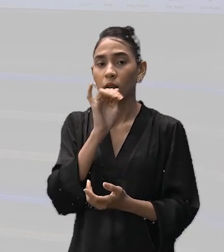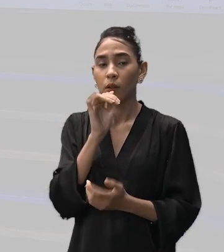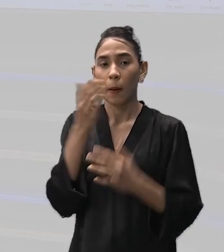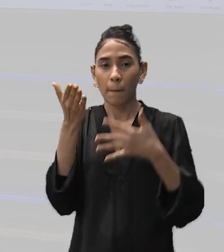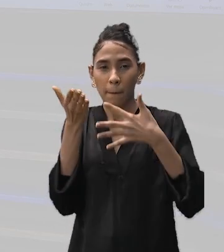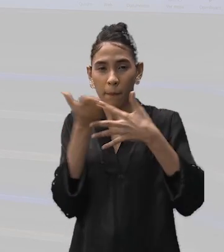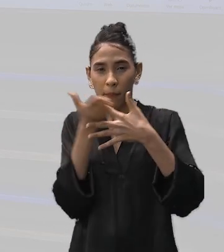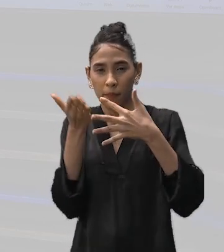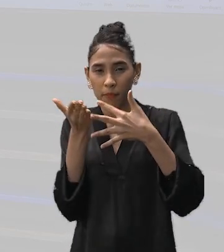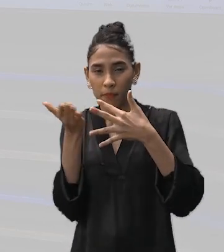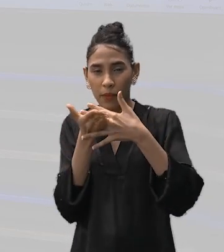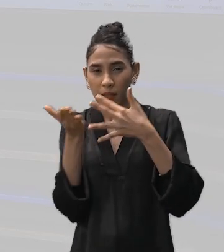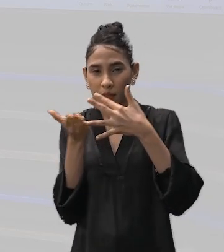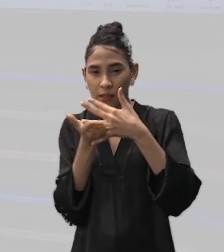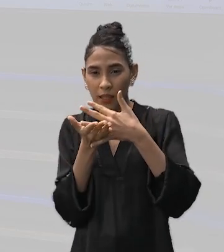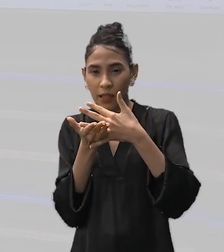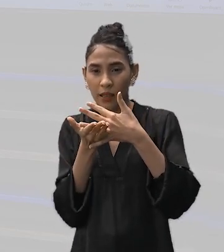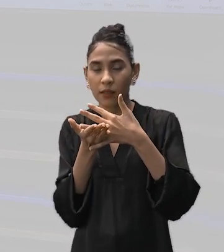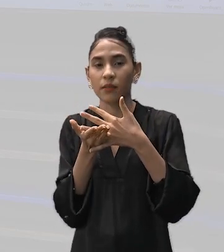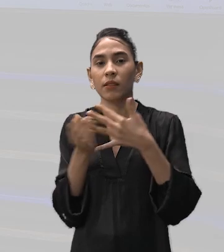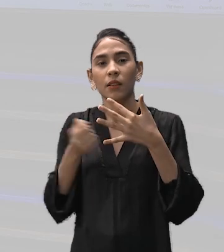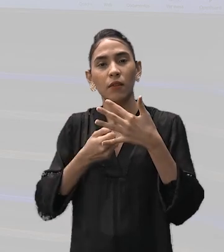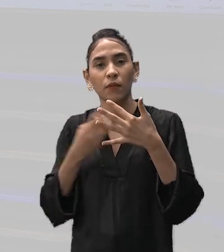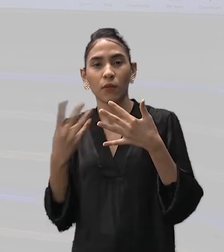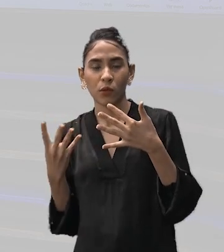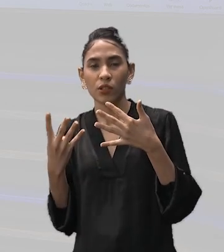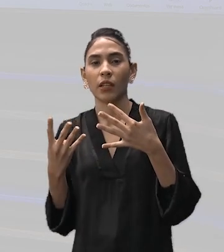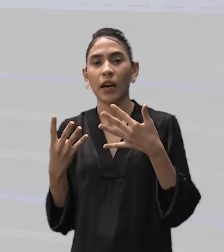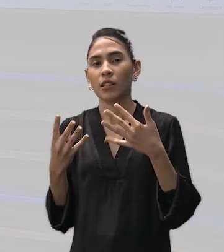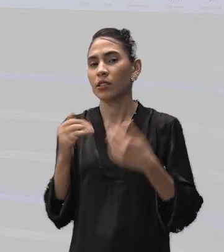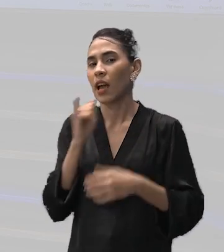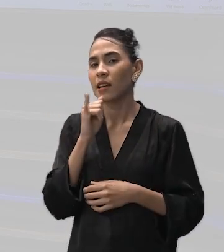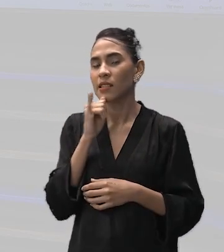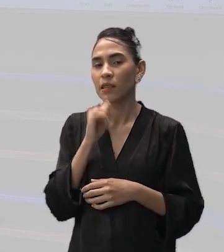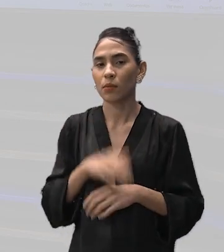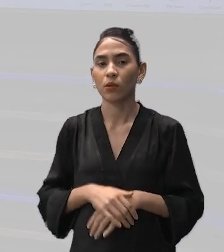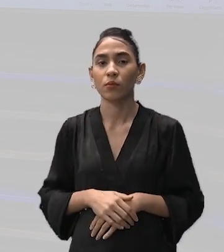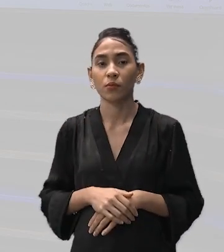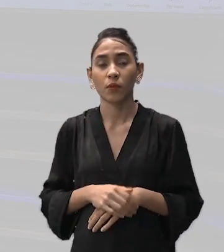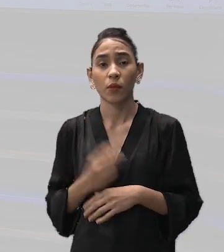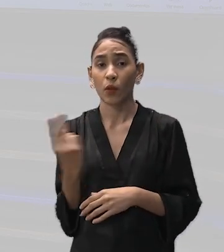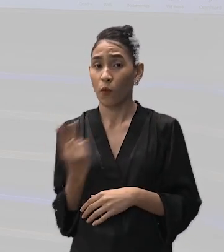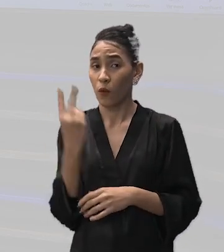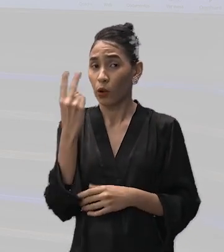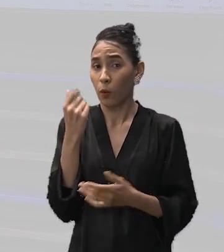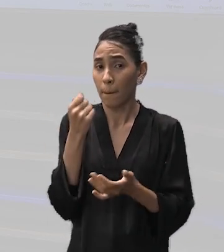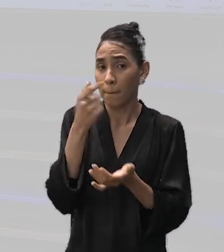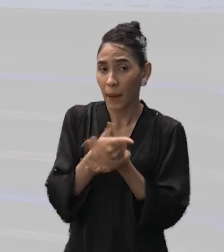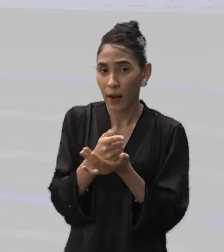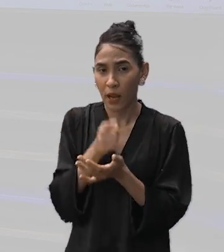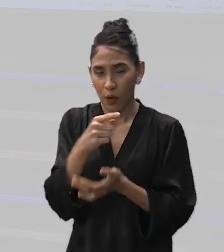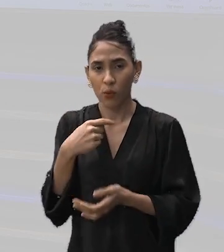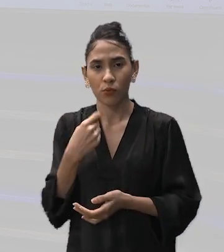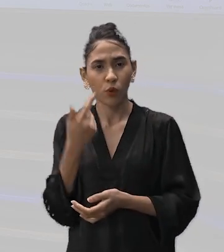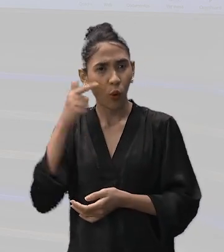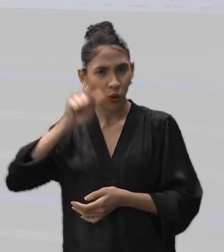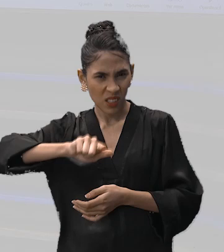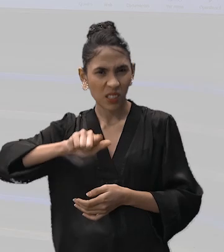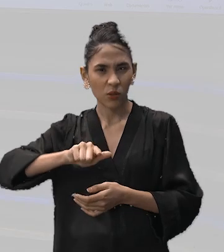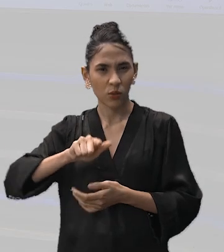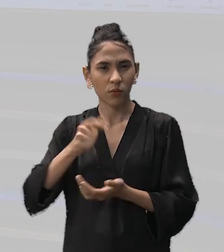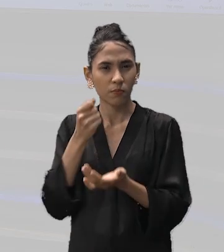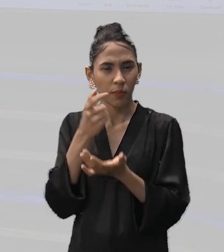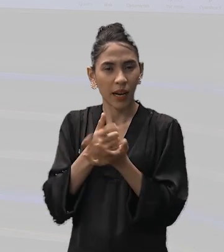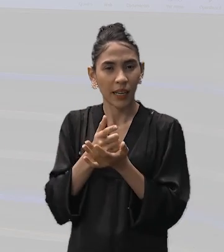parcelar um produto, por exemplo, em várias vezes, né, de modo que o valor a ser pago vai caber no teu bolso e não